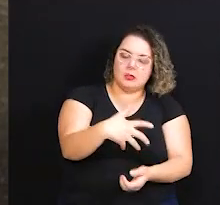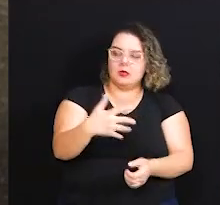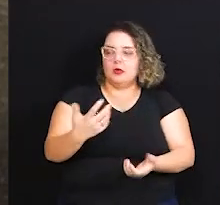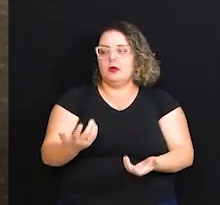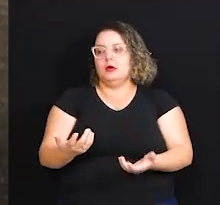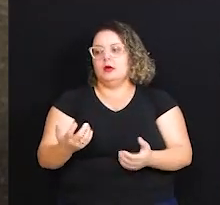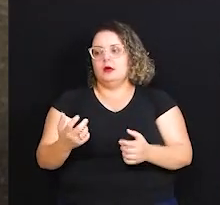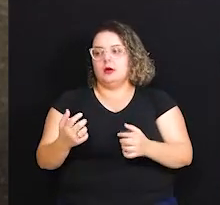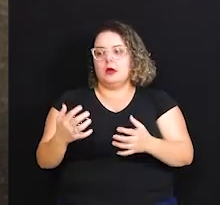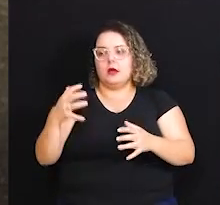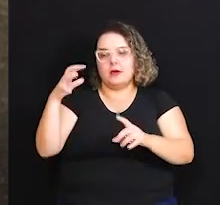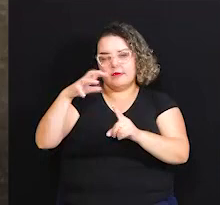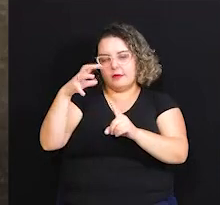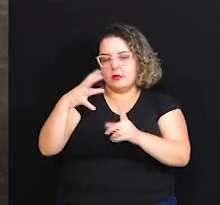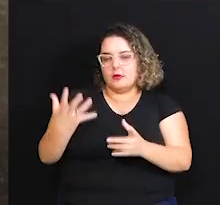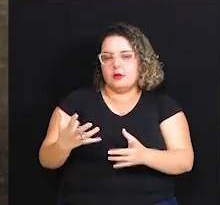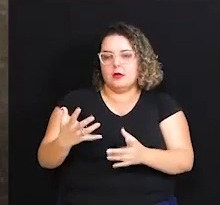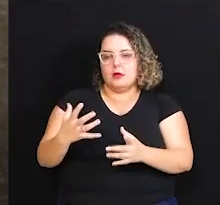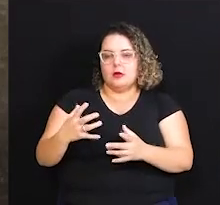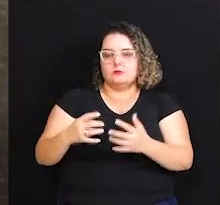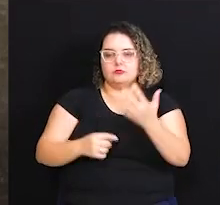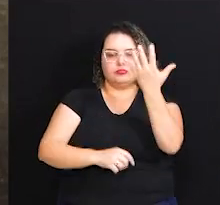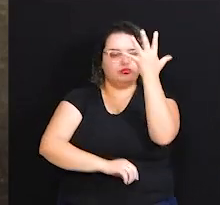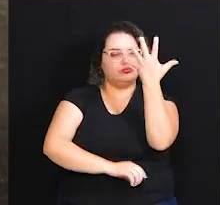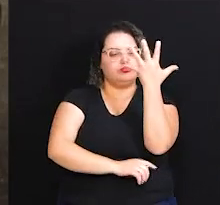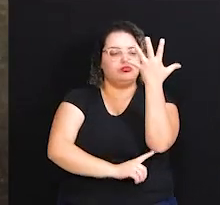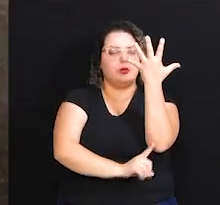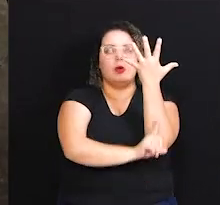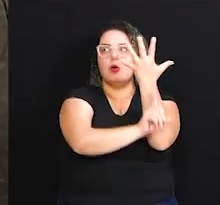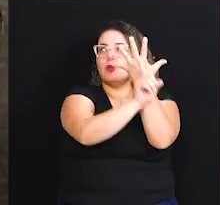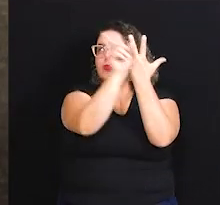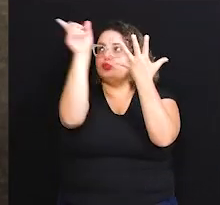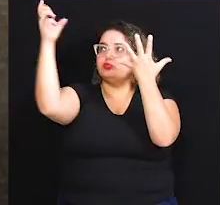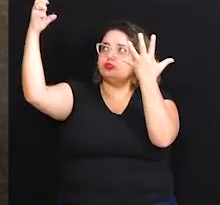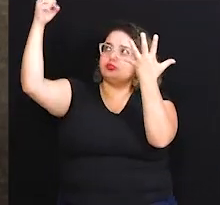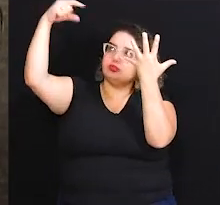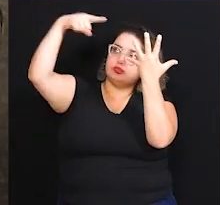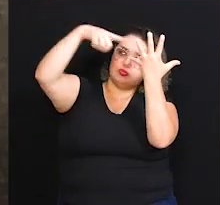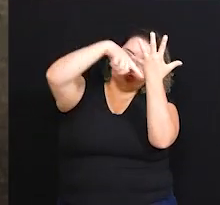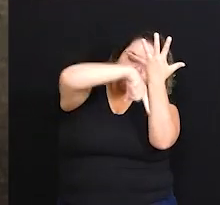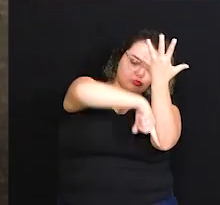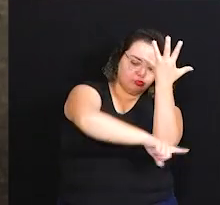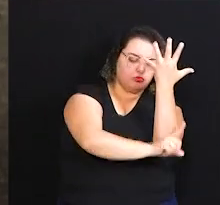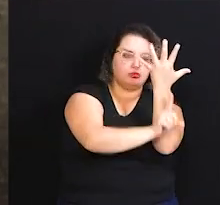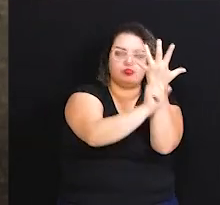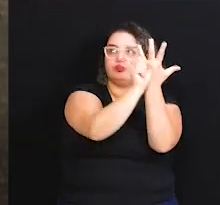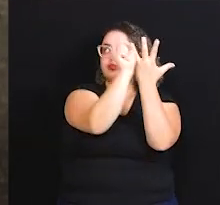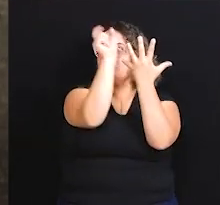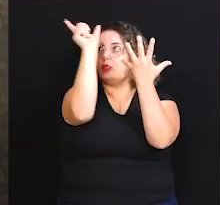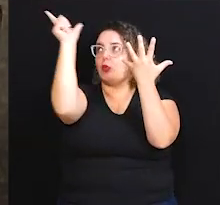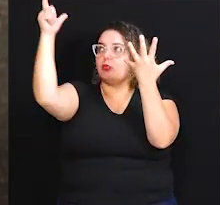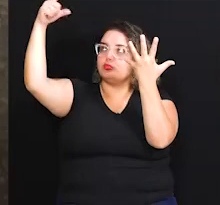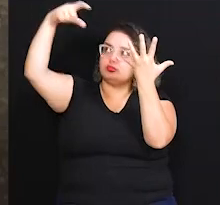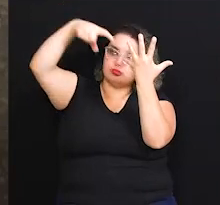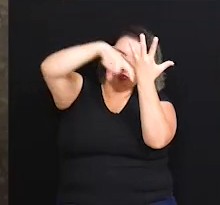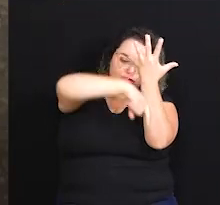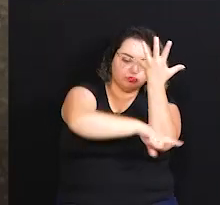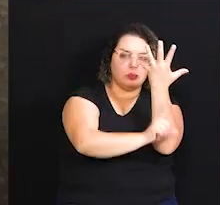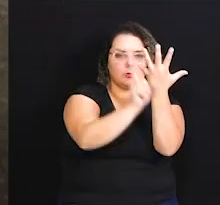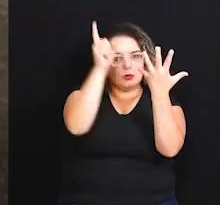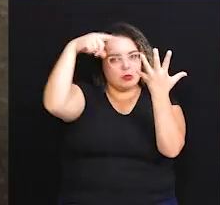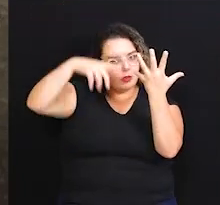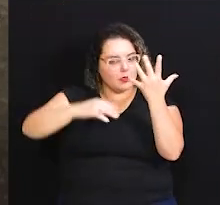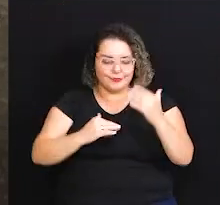luminosidade do sol, afetar um pouco a fotossíntese dessas árvores, e essas árvores têm um decaimento de saúde, não se desenvolvem